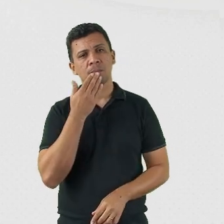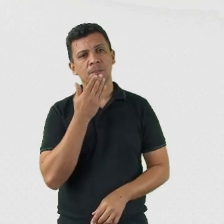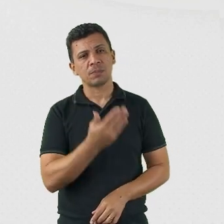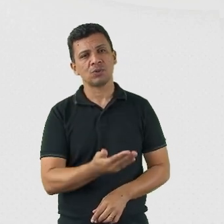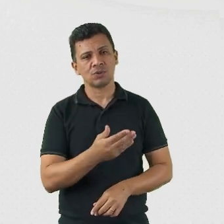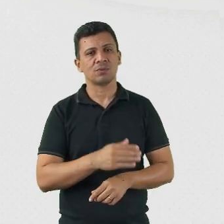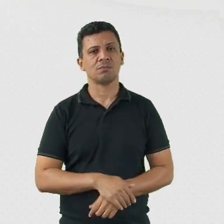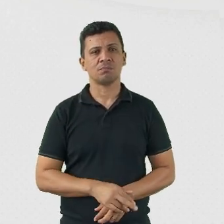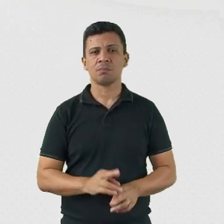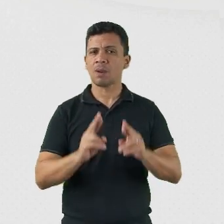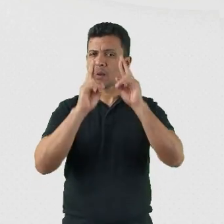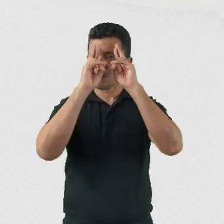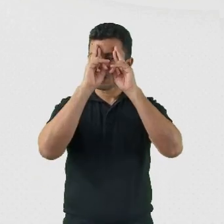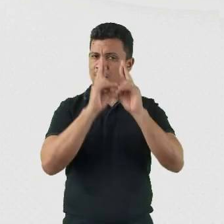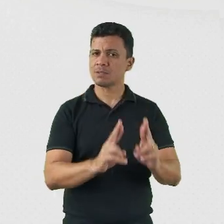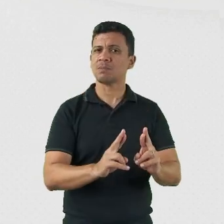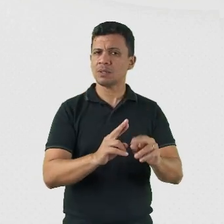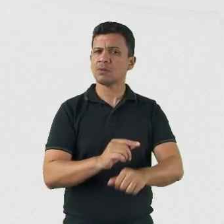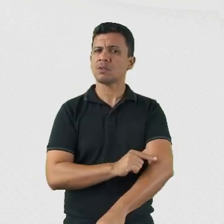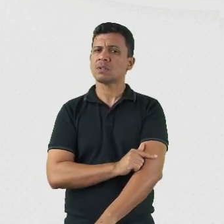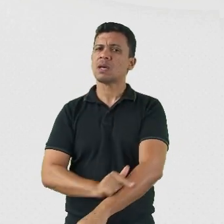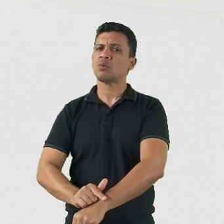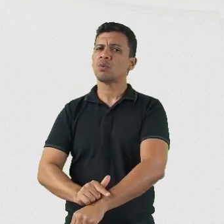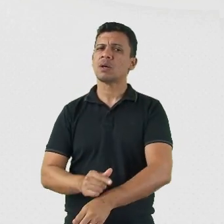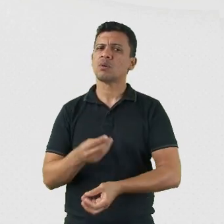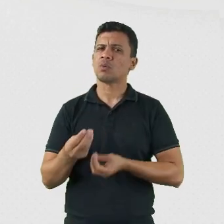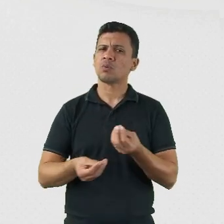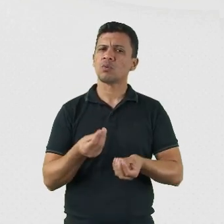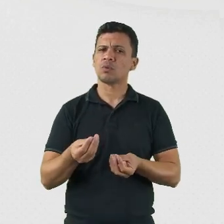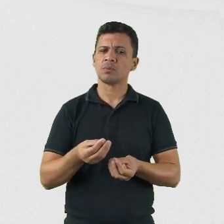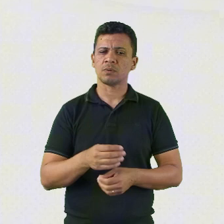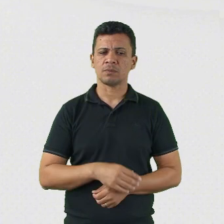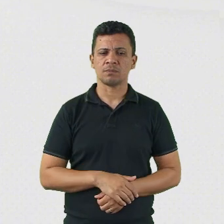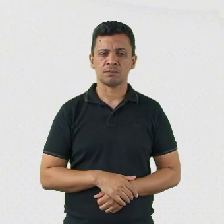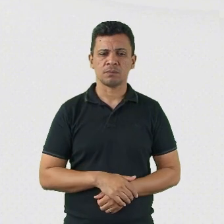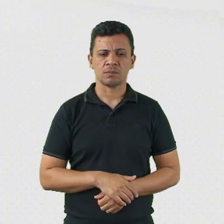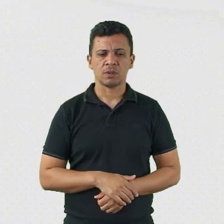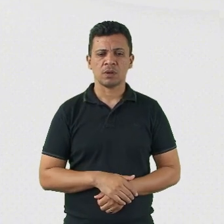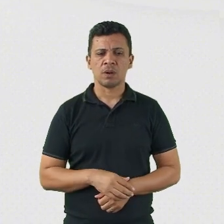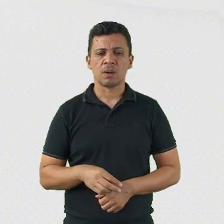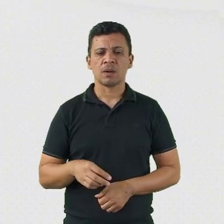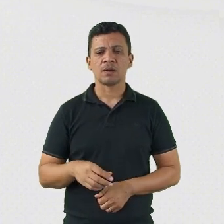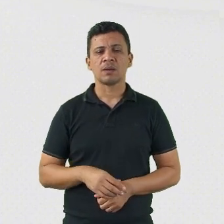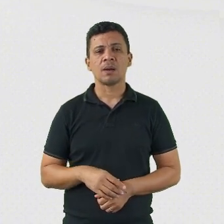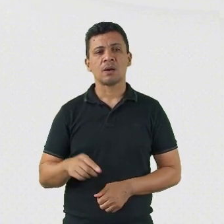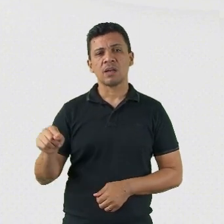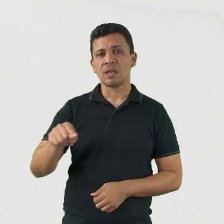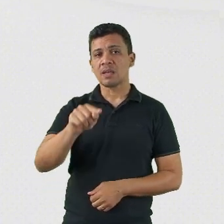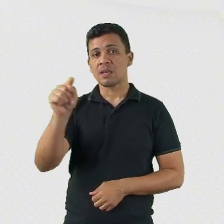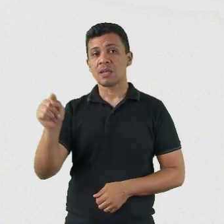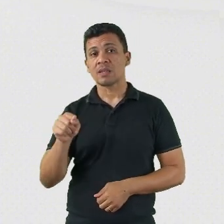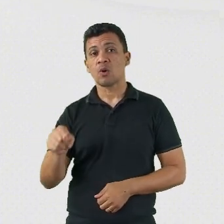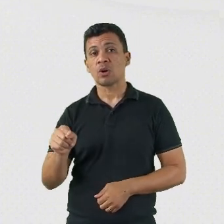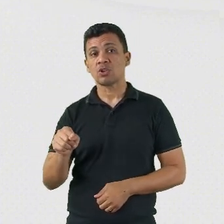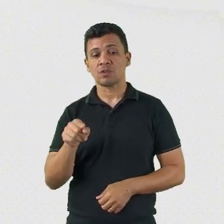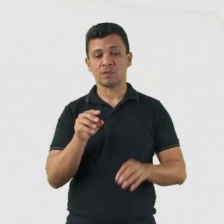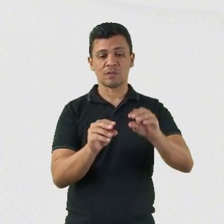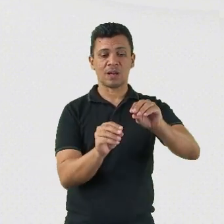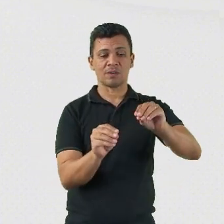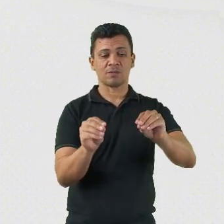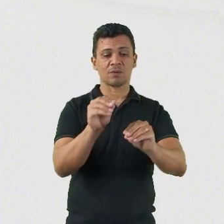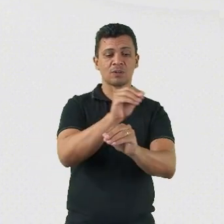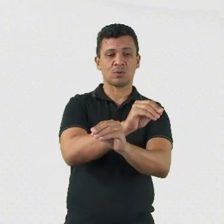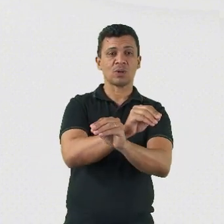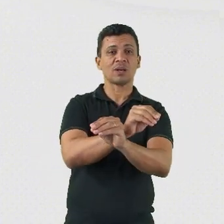de maneira respeitosa ou de maneira educada, verbo modal na forma interrogativa, ele vai vir primeiro, ele vai fazer